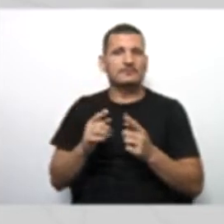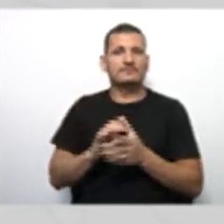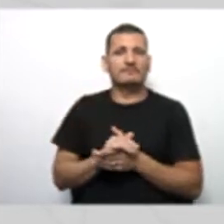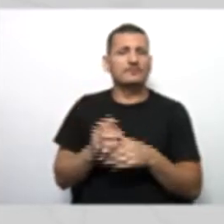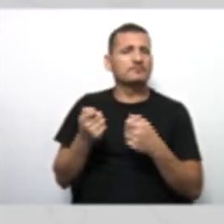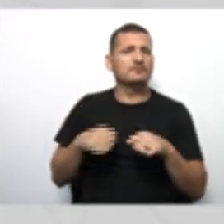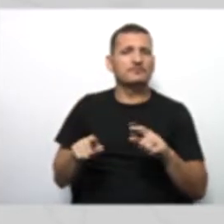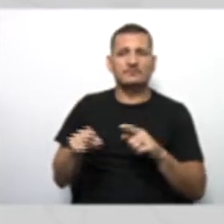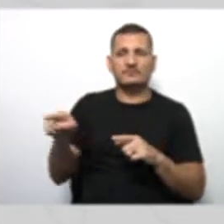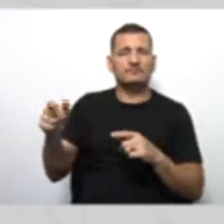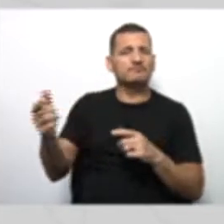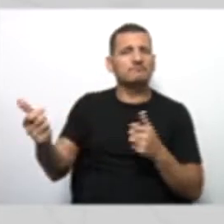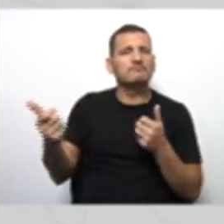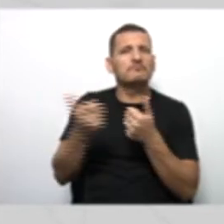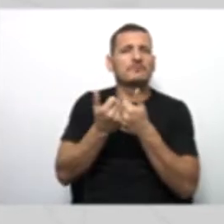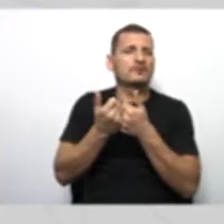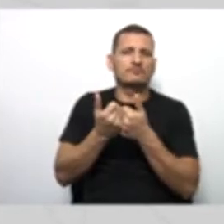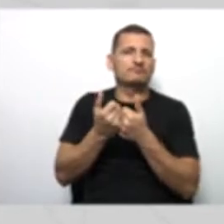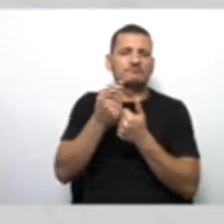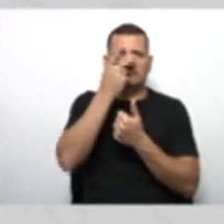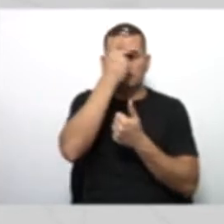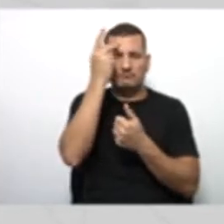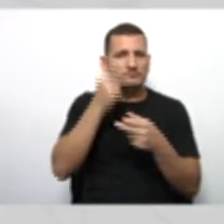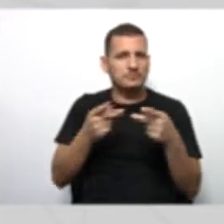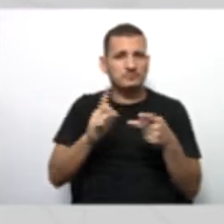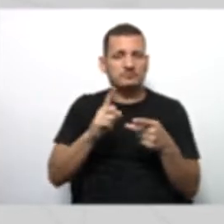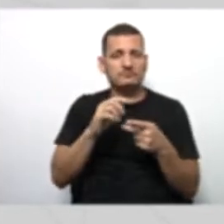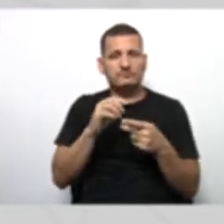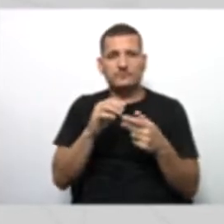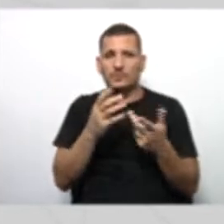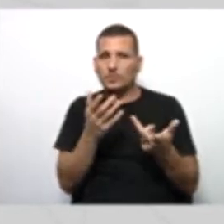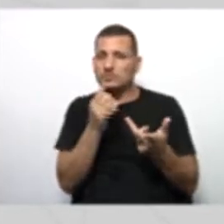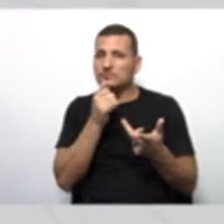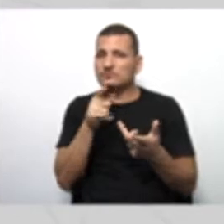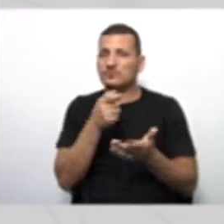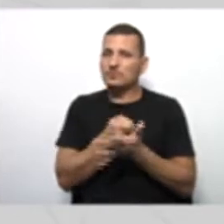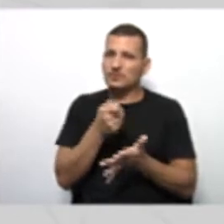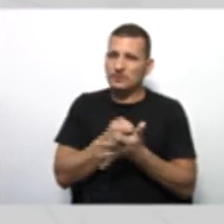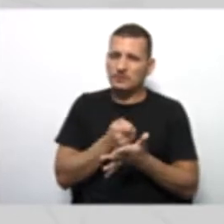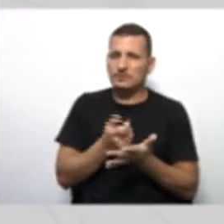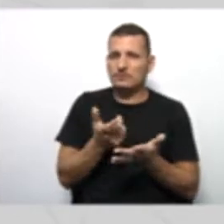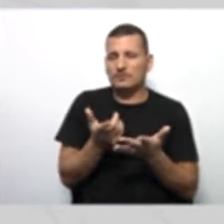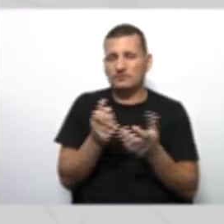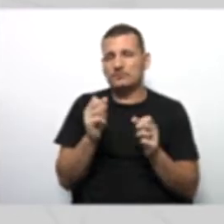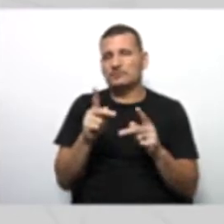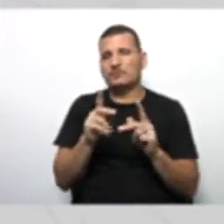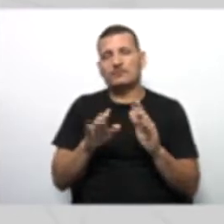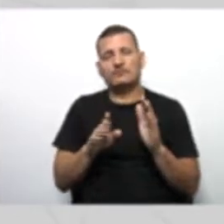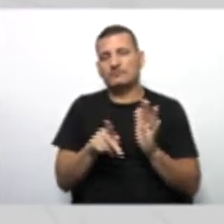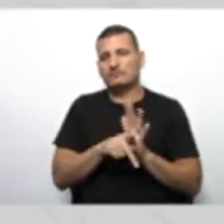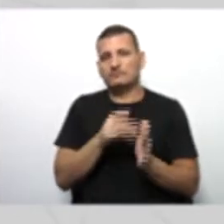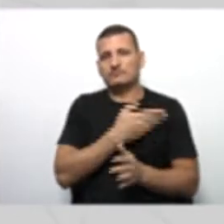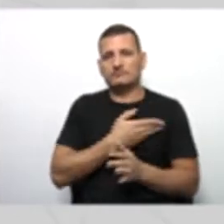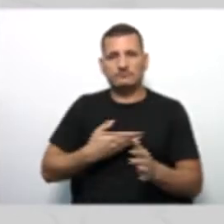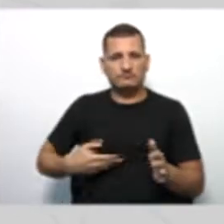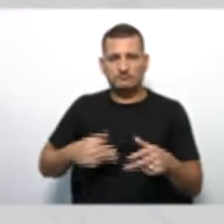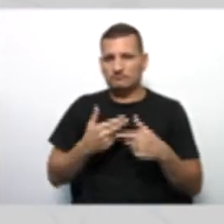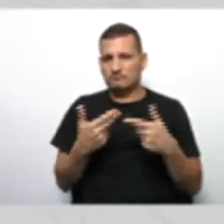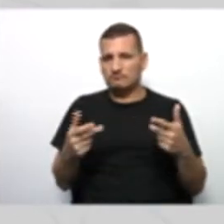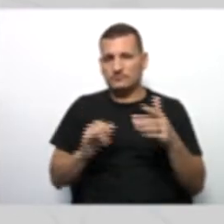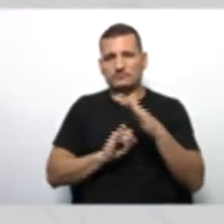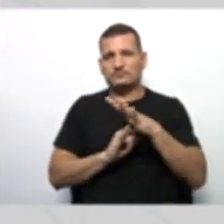essa pessoa ali no projeto com você, a não ser que você seja obrigado, aí já são questões de instituições públicas e por aí vai. Mas